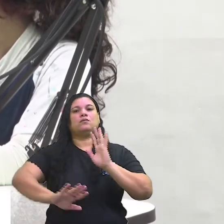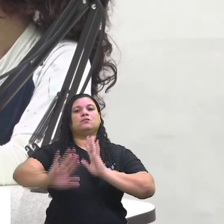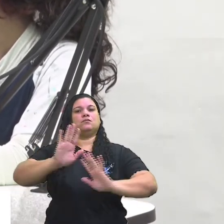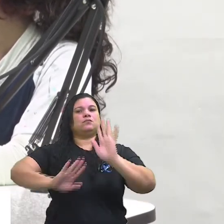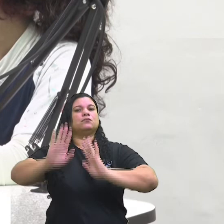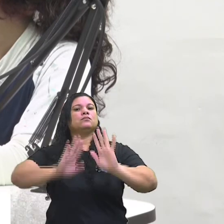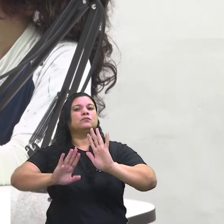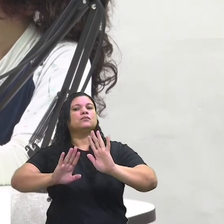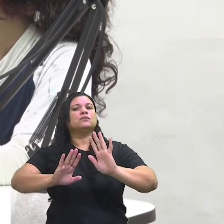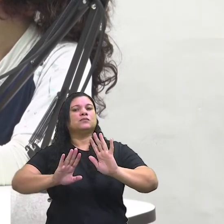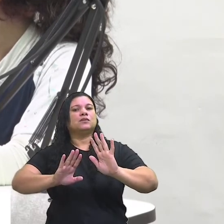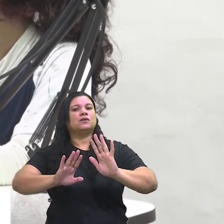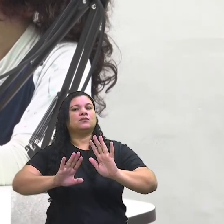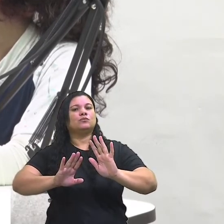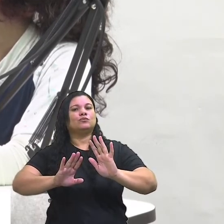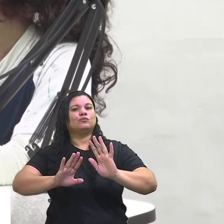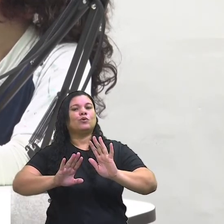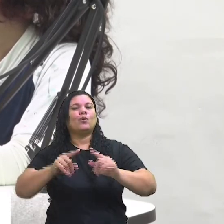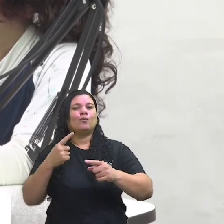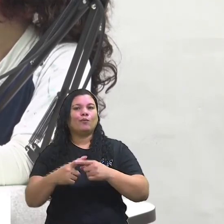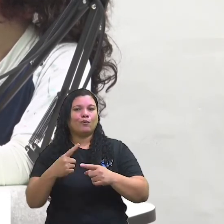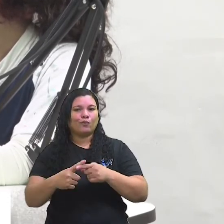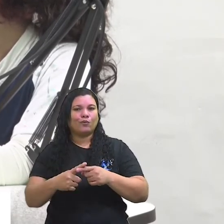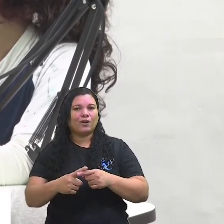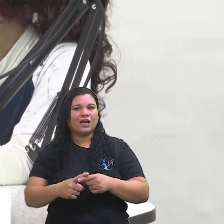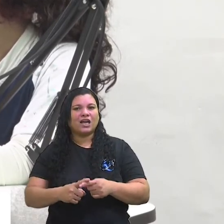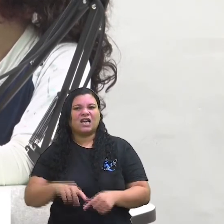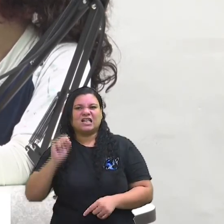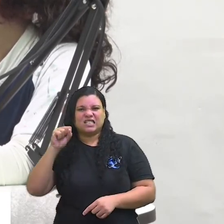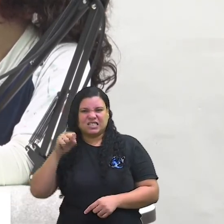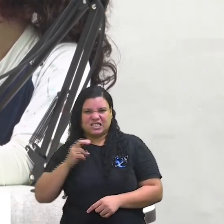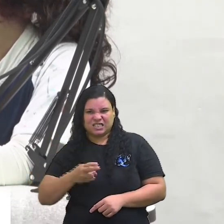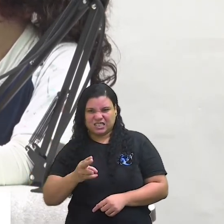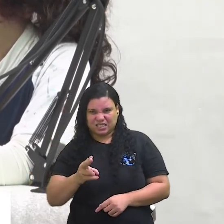preço, e eles pedem, e a gente acaba ali